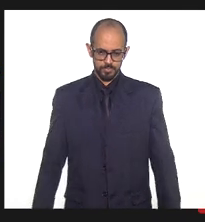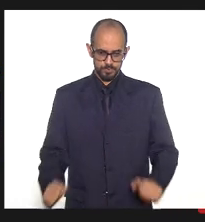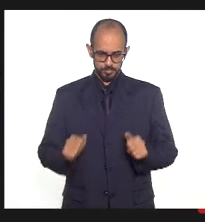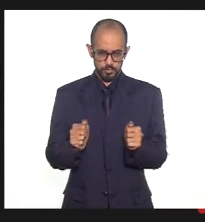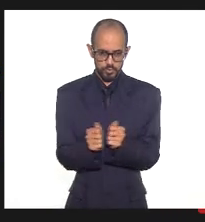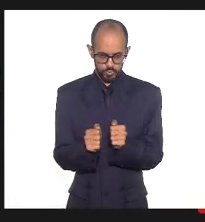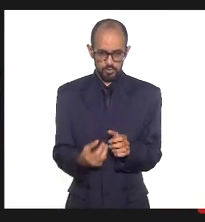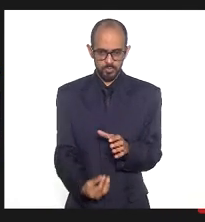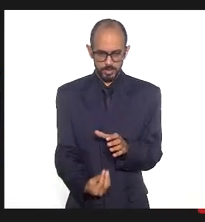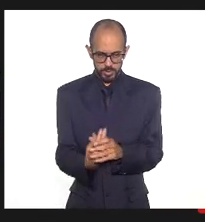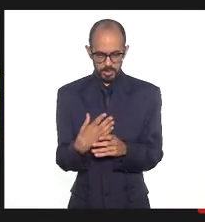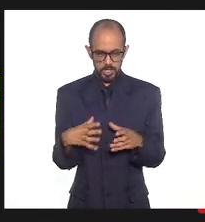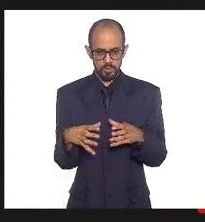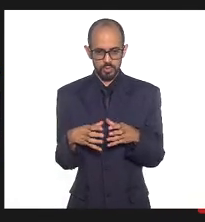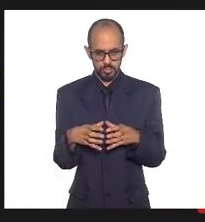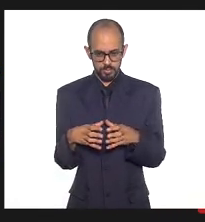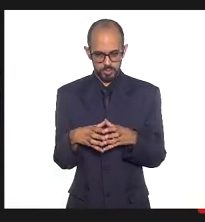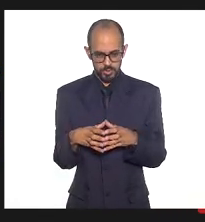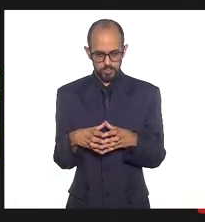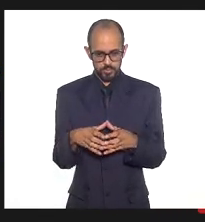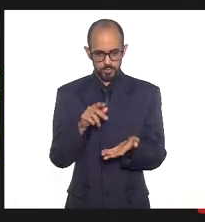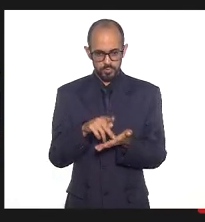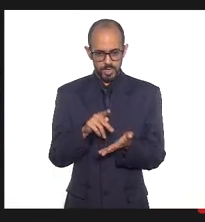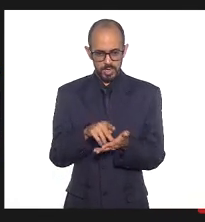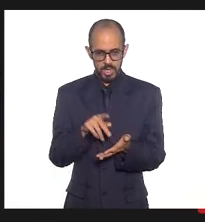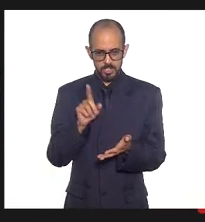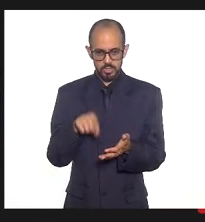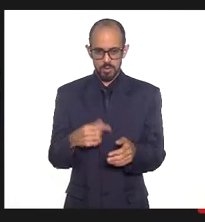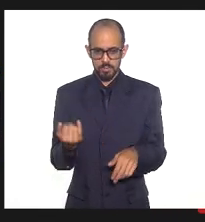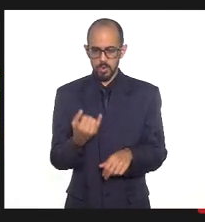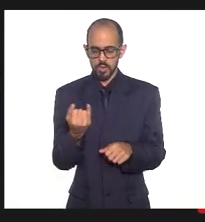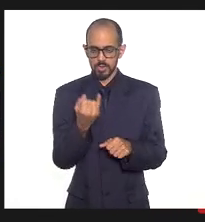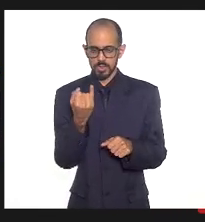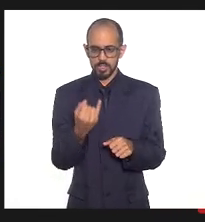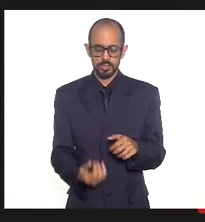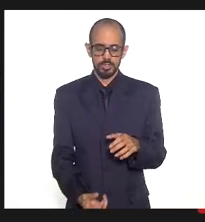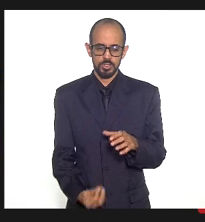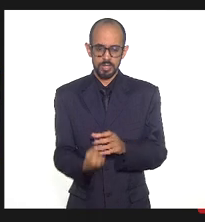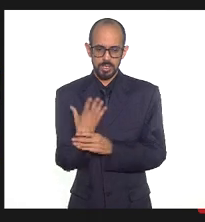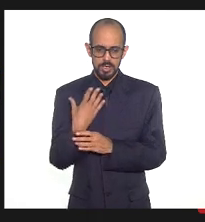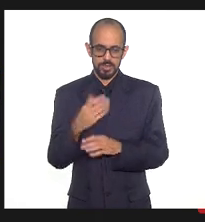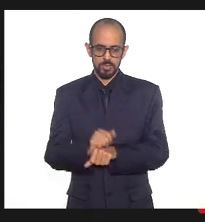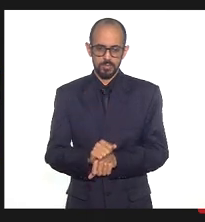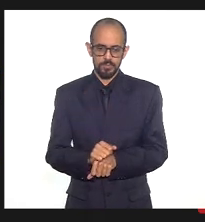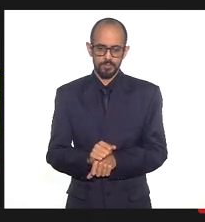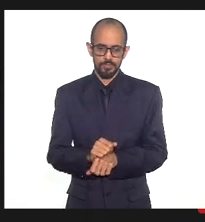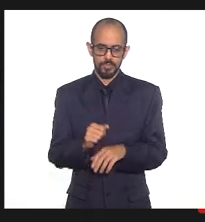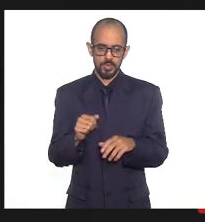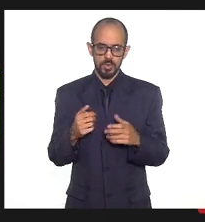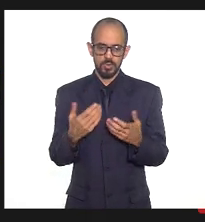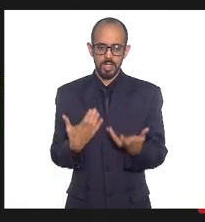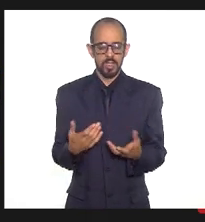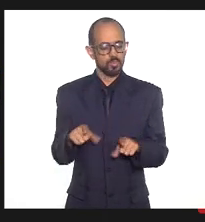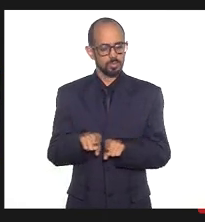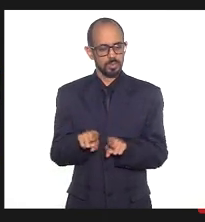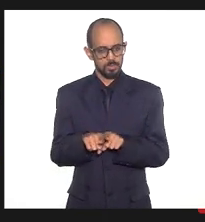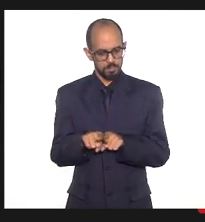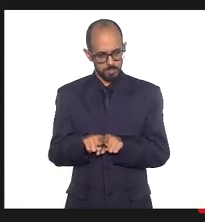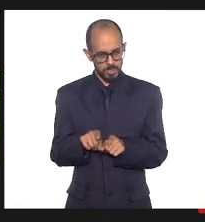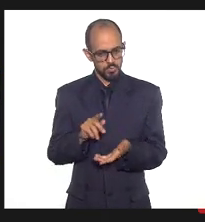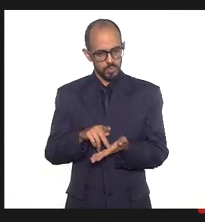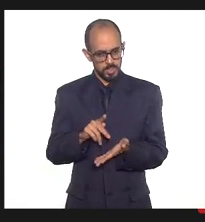que criaram essa frente. Realmente é muito importante essa frente. E eu queria já realmente, além